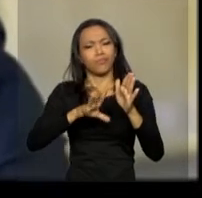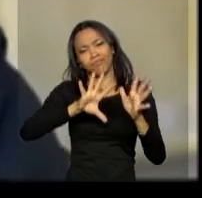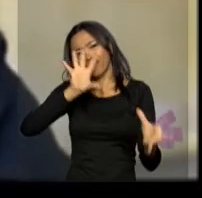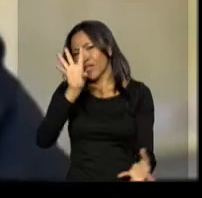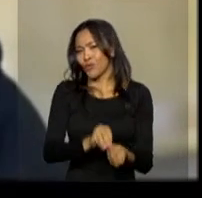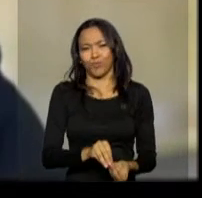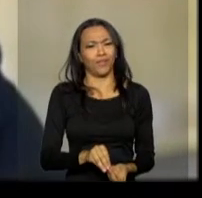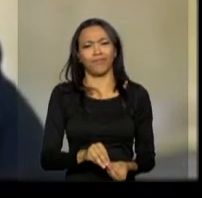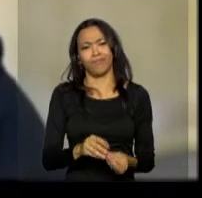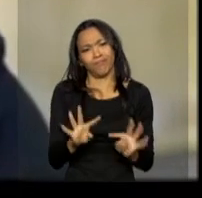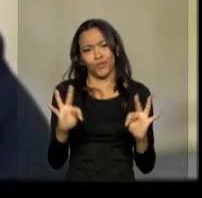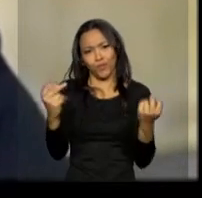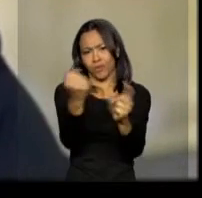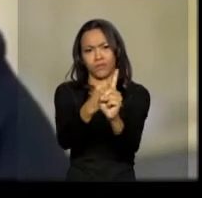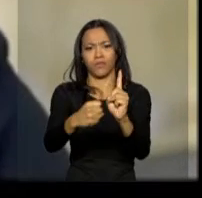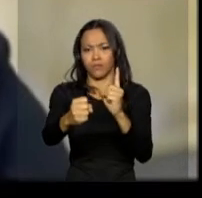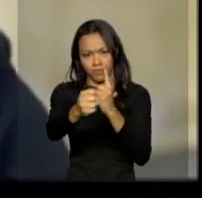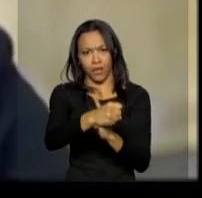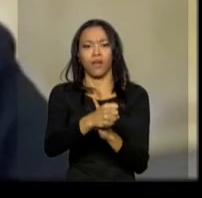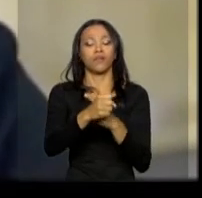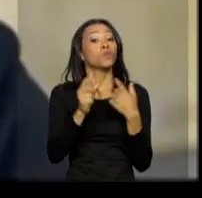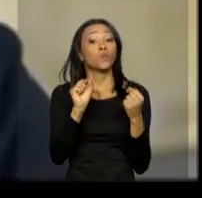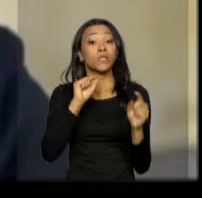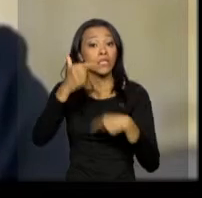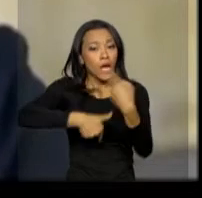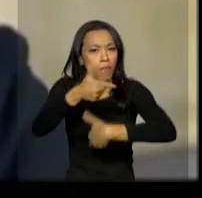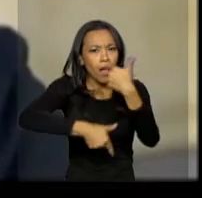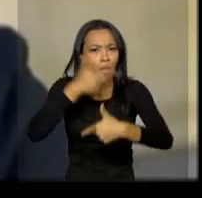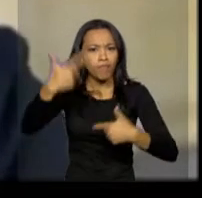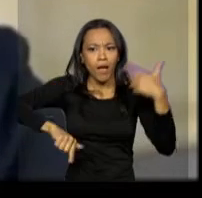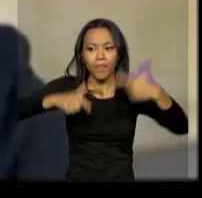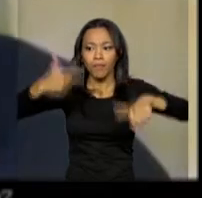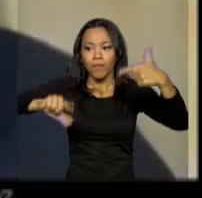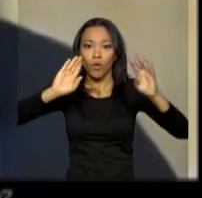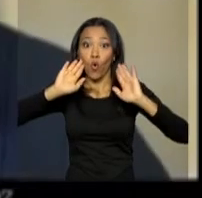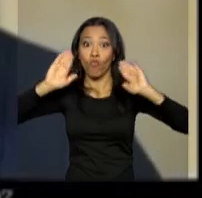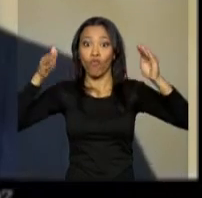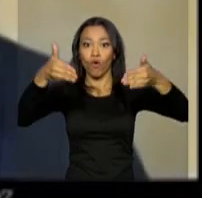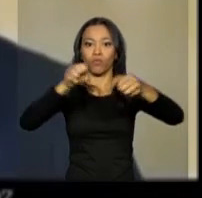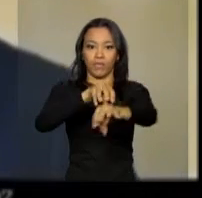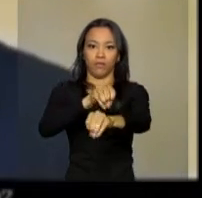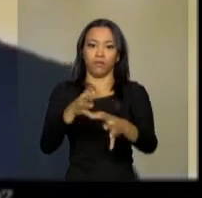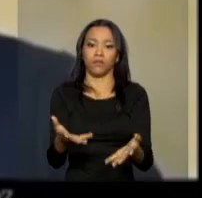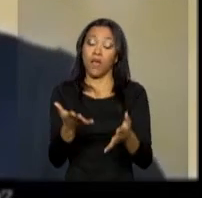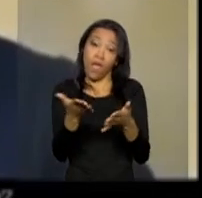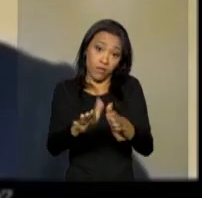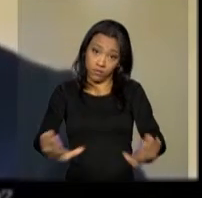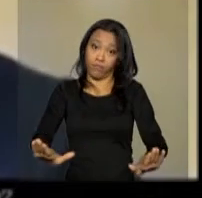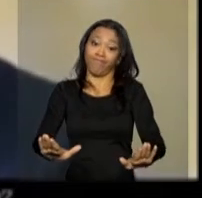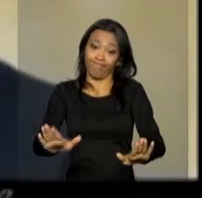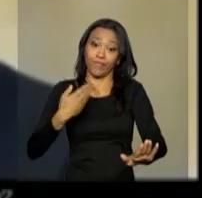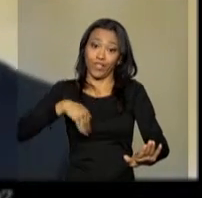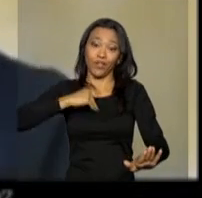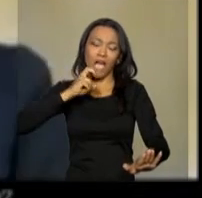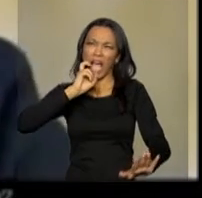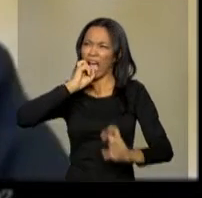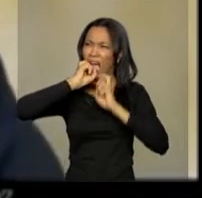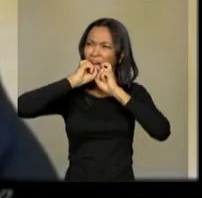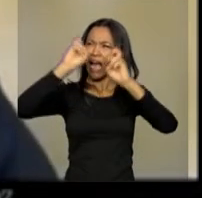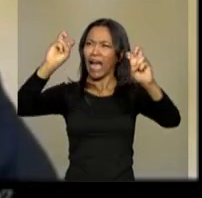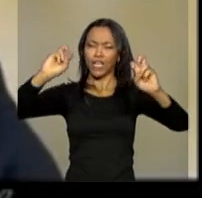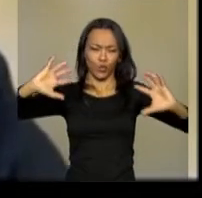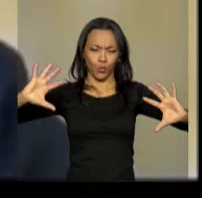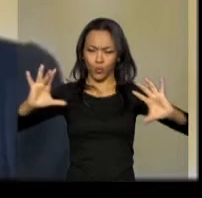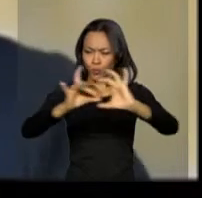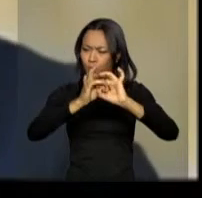suma, toda a sociedade, trabalharem ainda mais pela educação. Somente assim poderemos gritar em uma